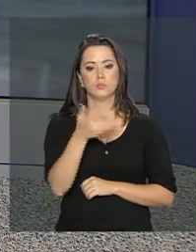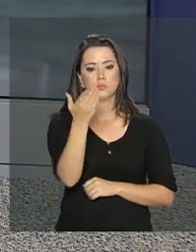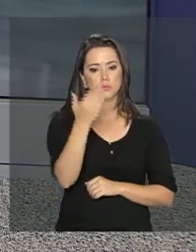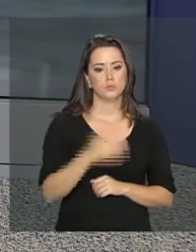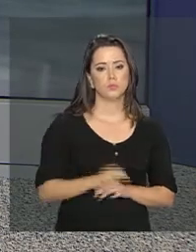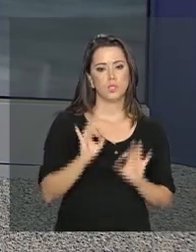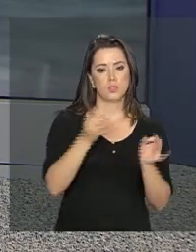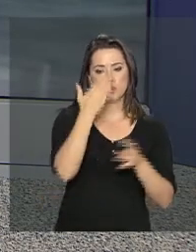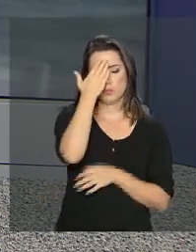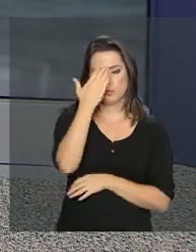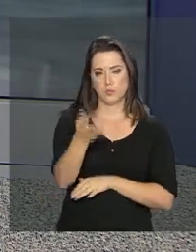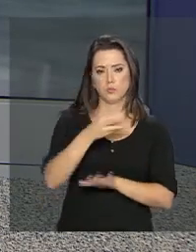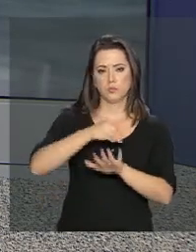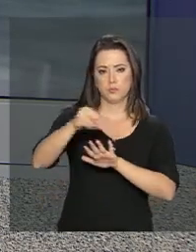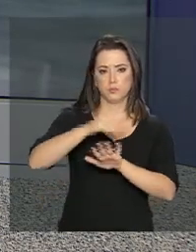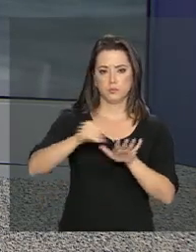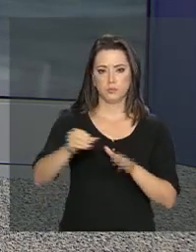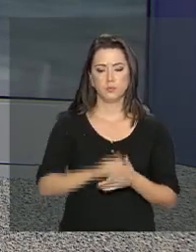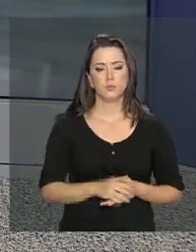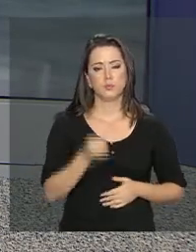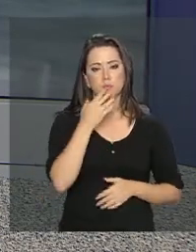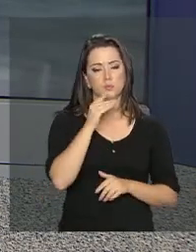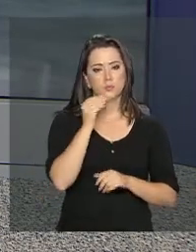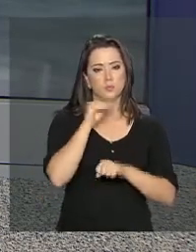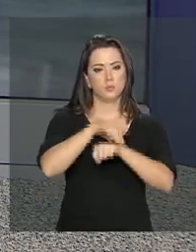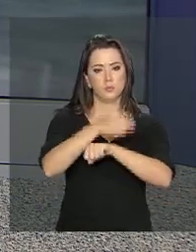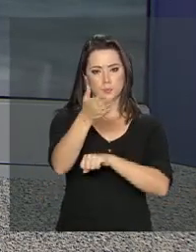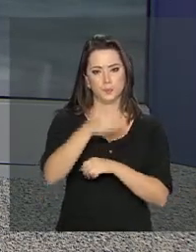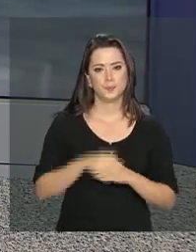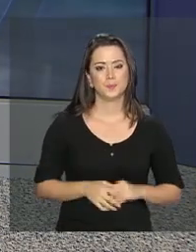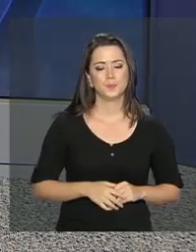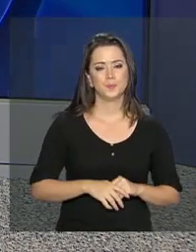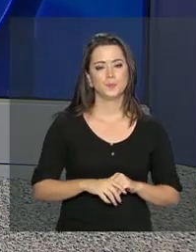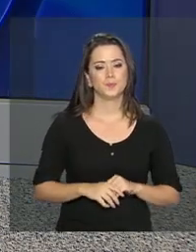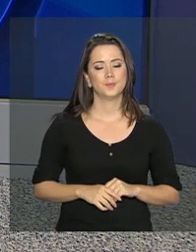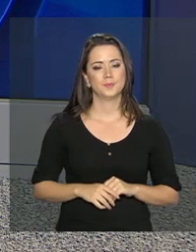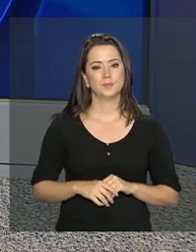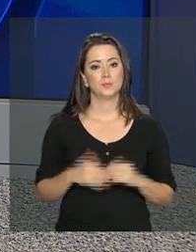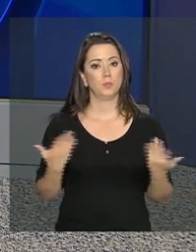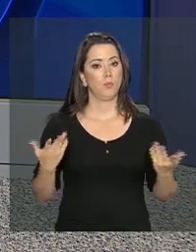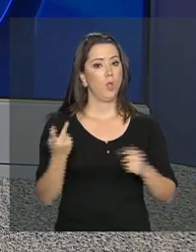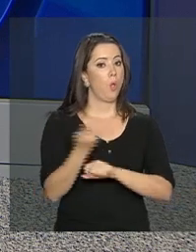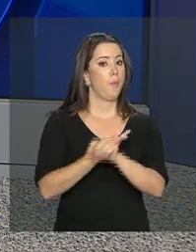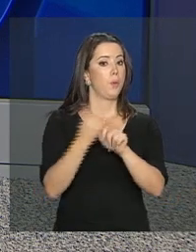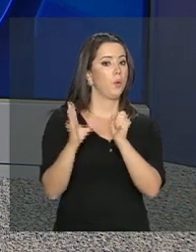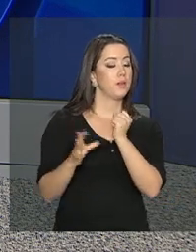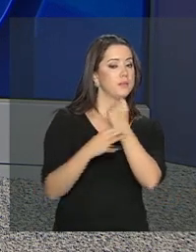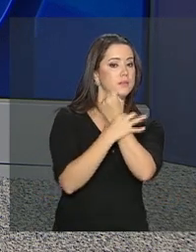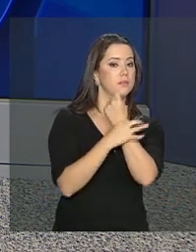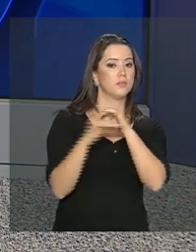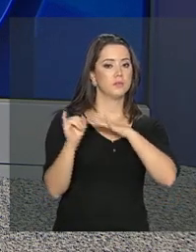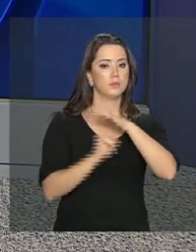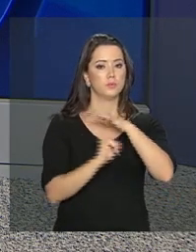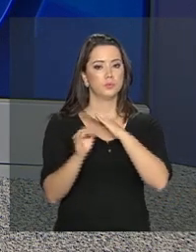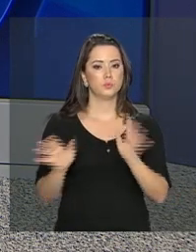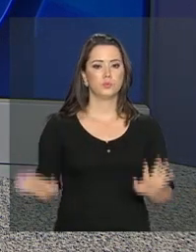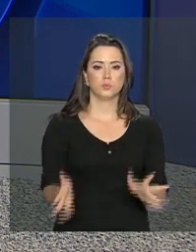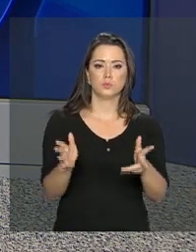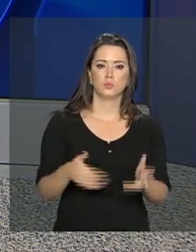tal ótimo pablo obrigado pelas informações boa noite pra você buscar a segurança institucional